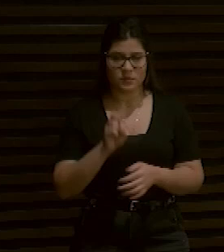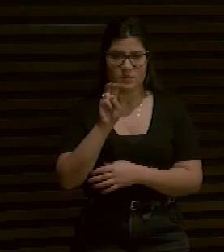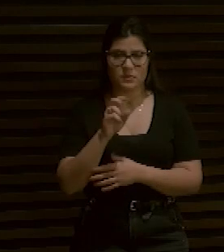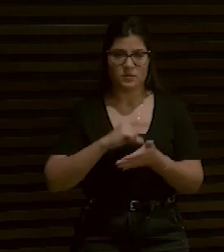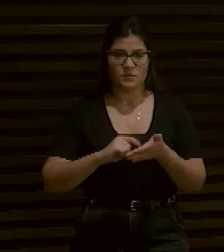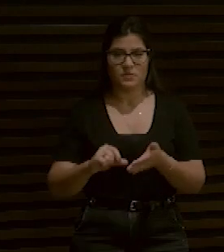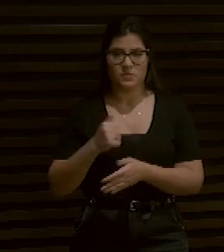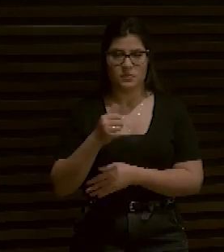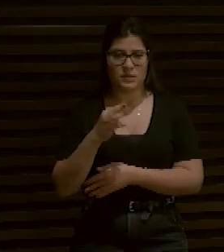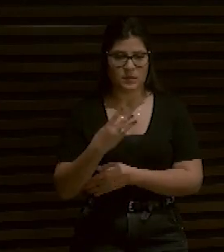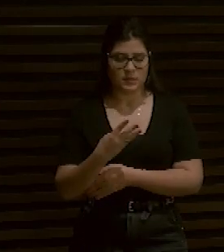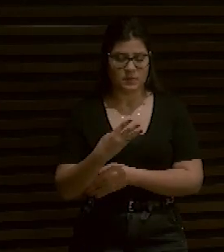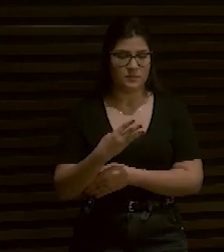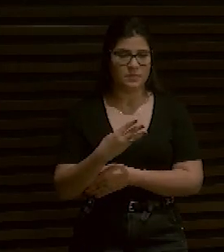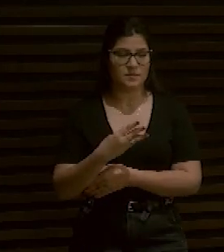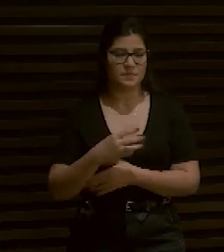13.